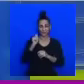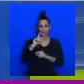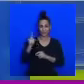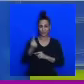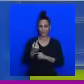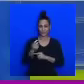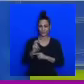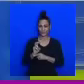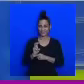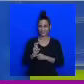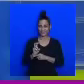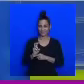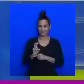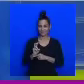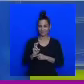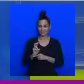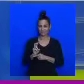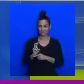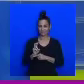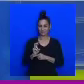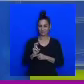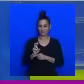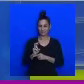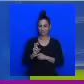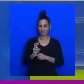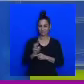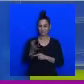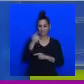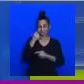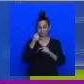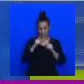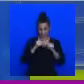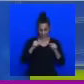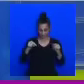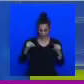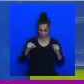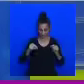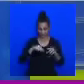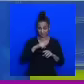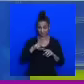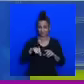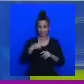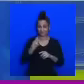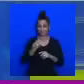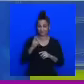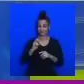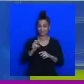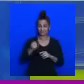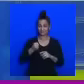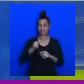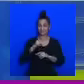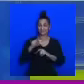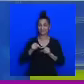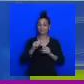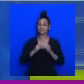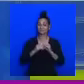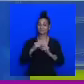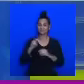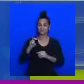número 15. Azul 15. Vamos confirmar as 15 dezenas sorteadas no